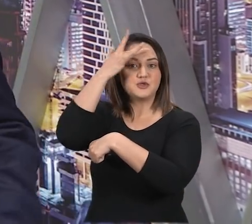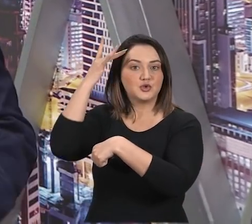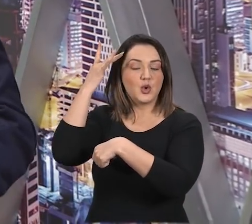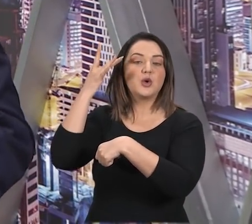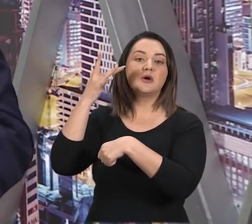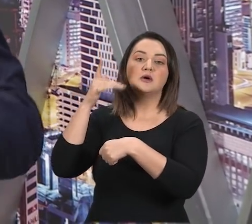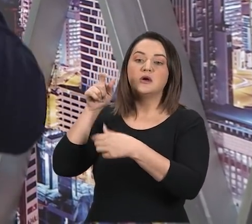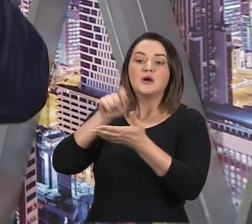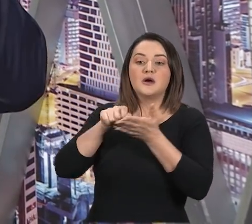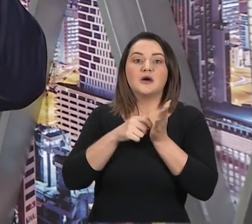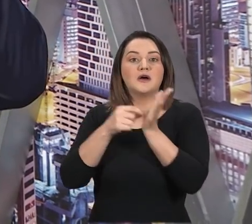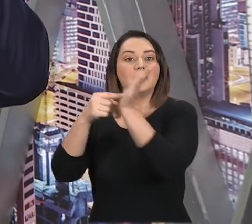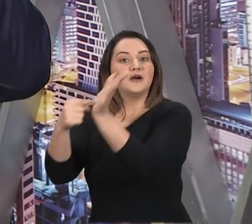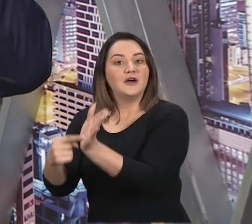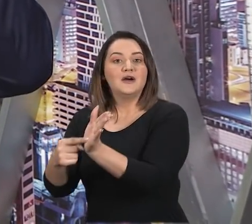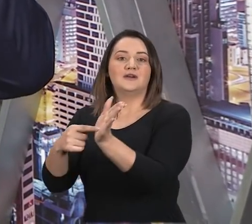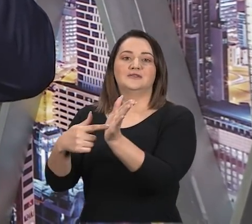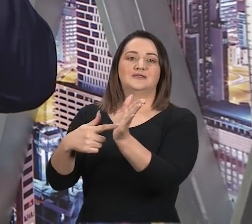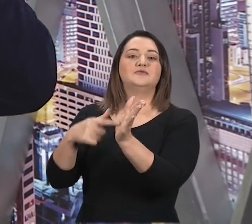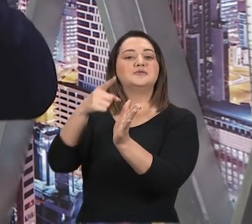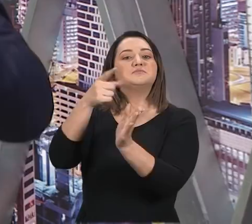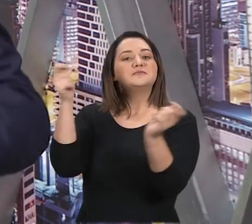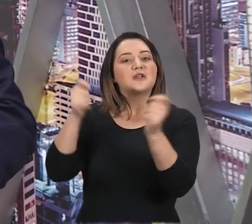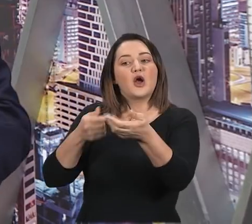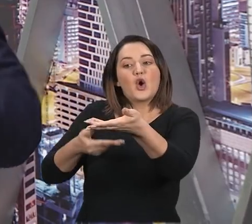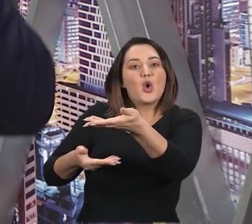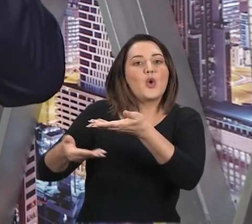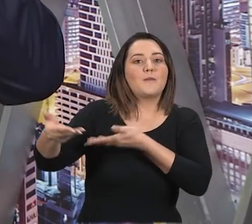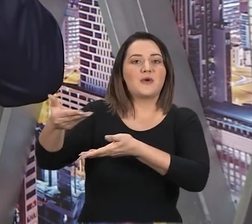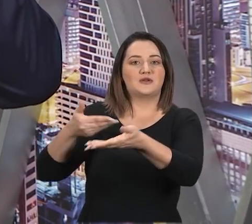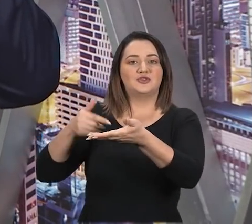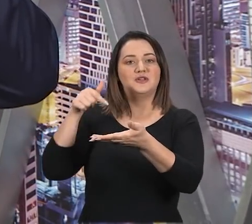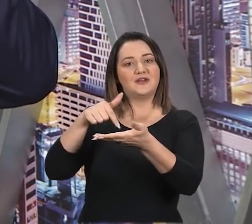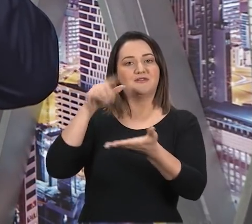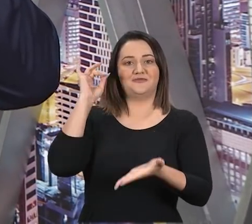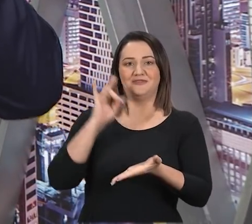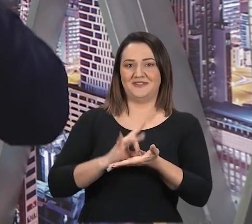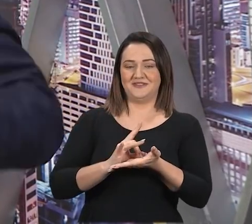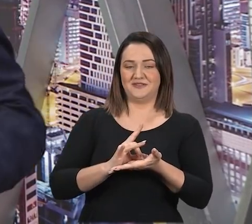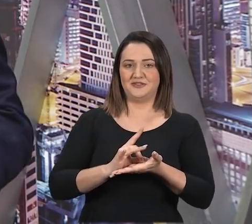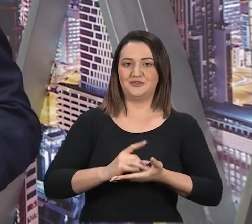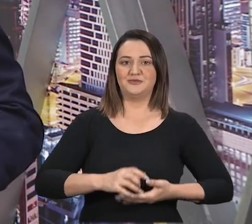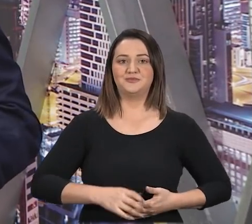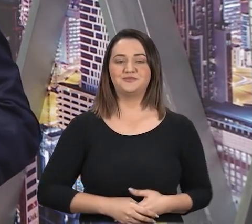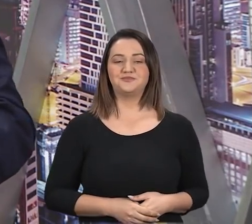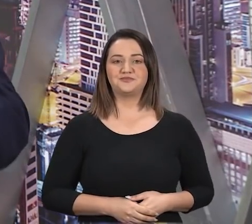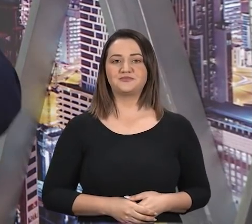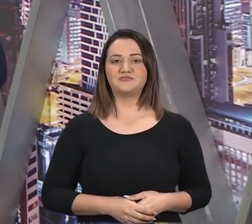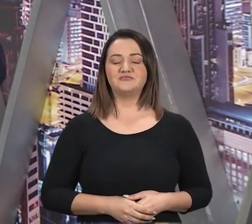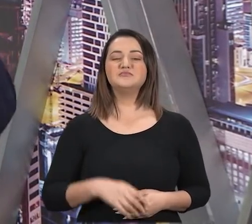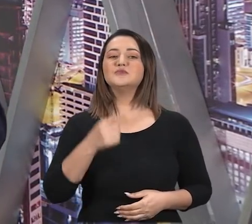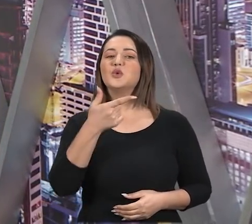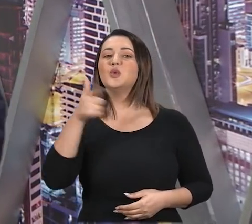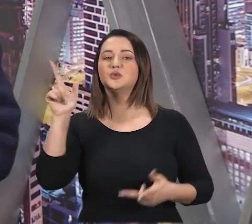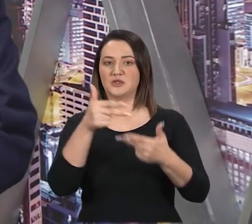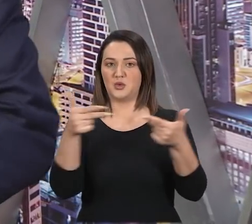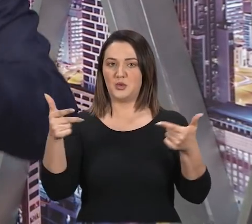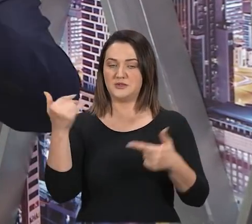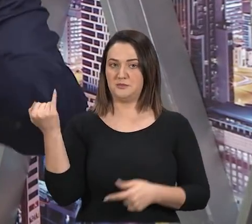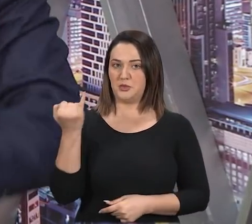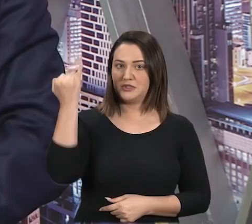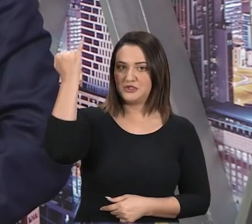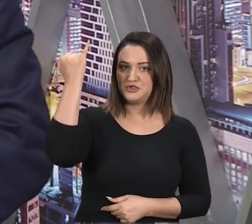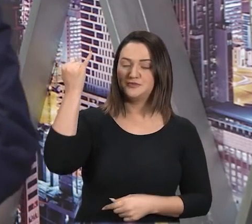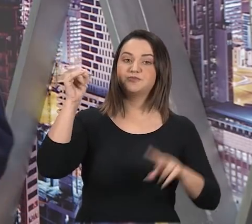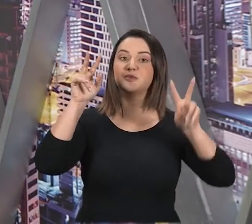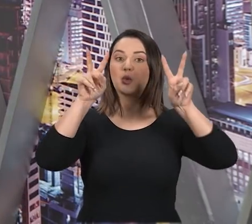para os seus amigos e assim compartilhar a mensagem, a verdade da palavra de Deus. tá bom? Outra coisa importante, o